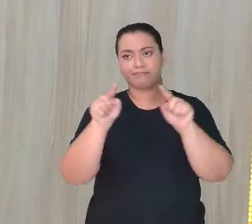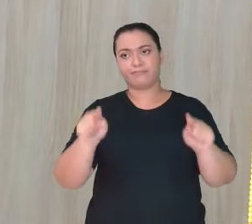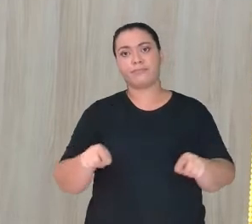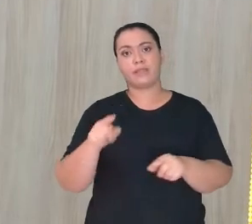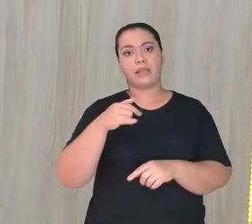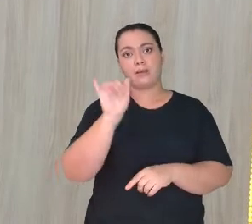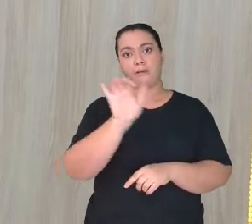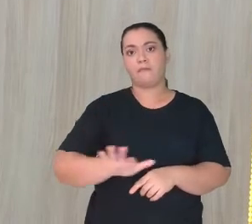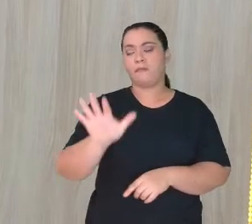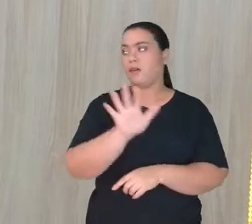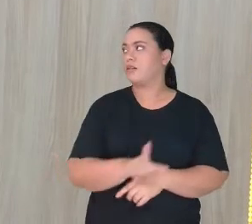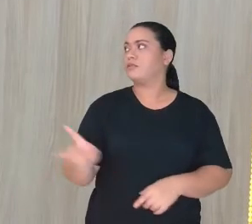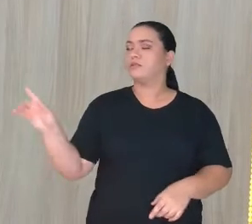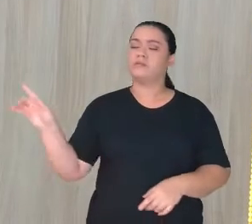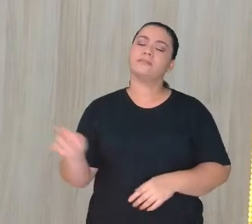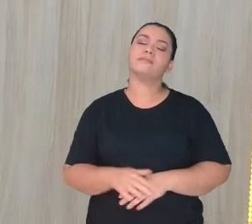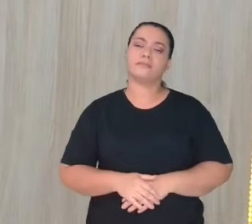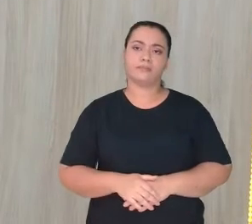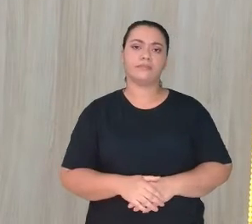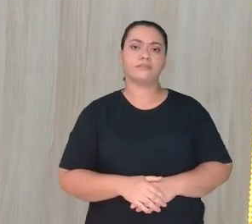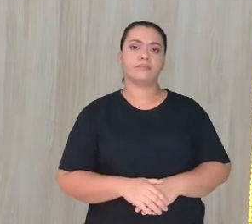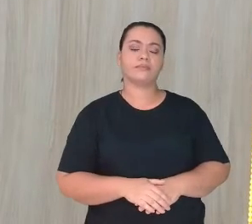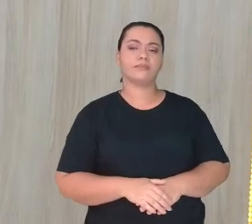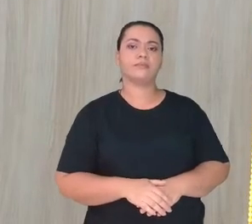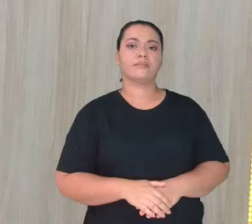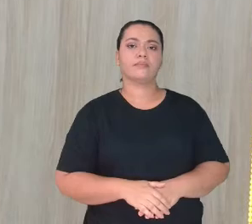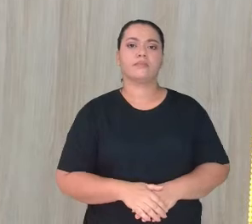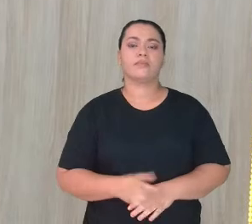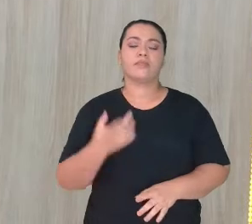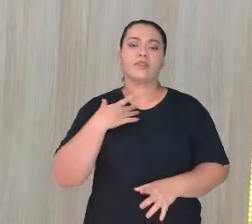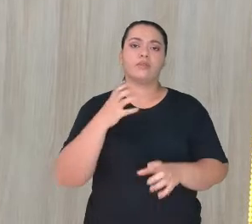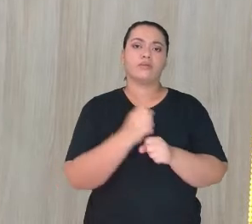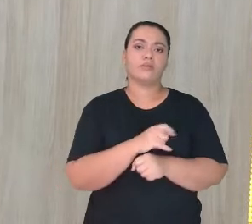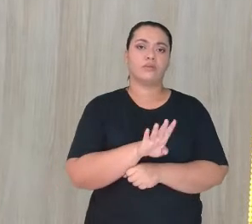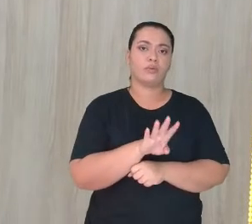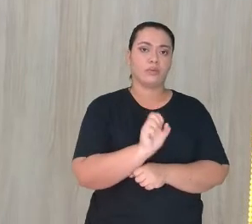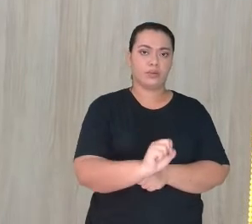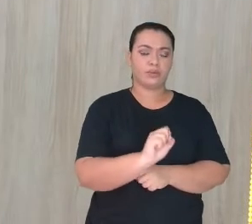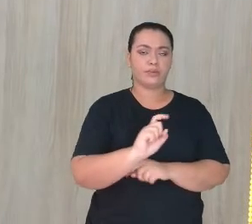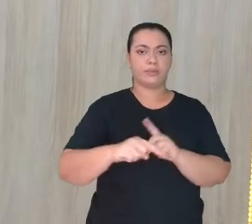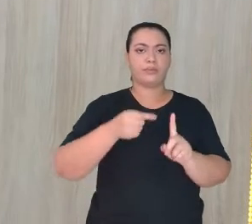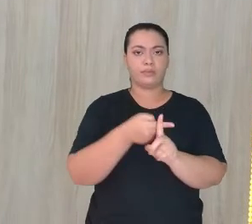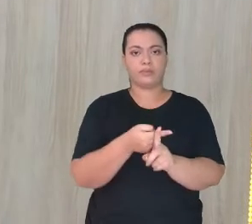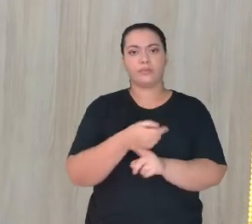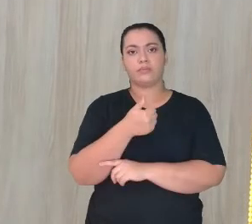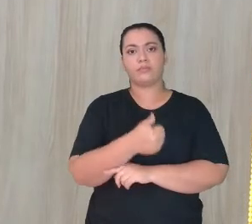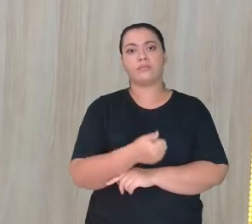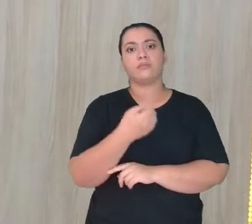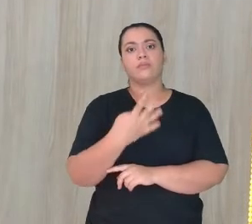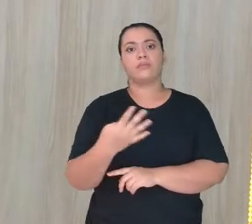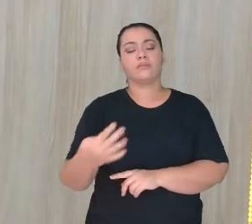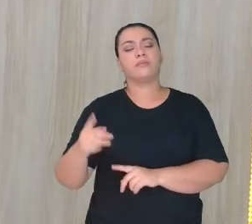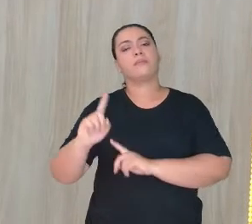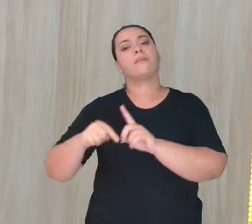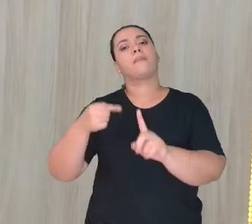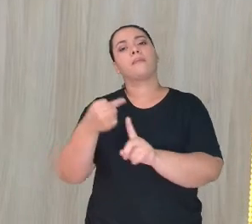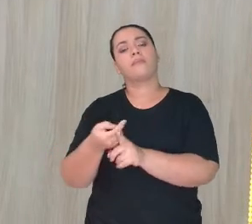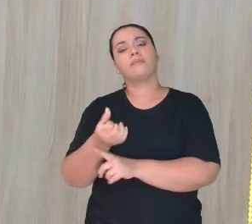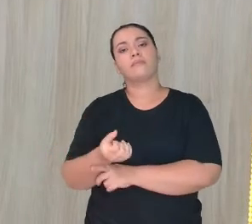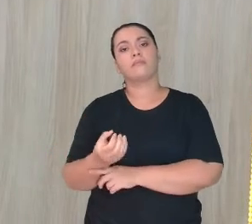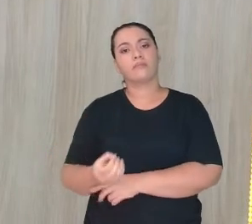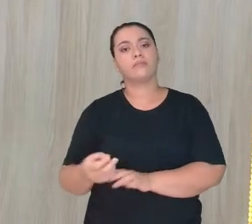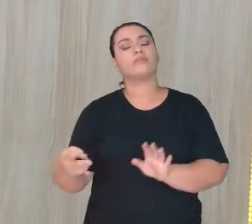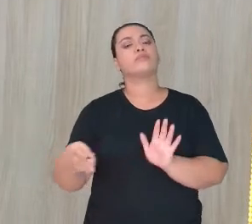desenvolver. E é isso que a gente vai querer de vocês, ó. Somando 48 mais 144 mais